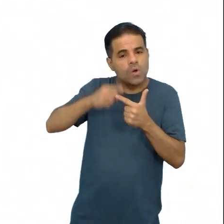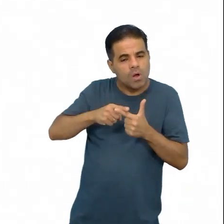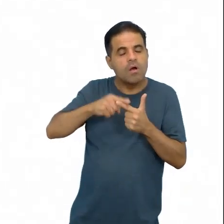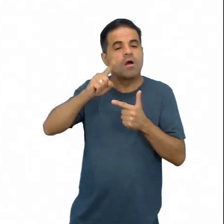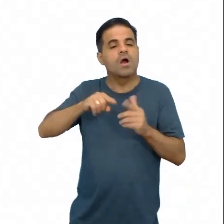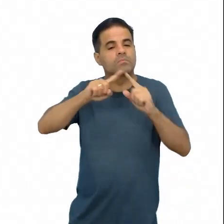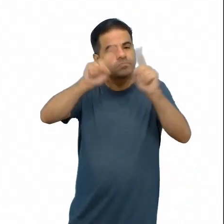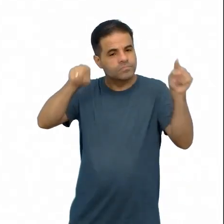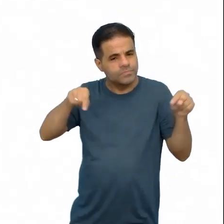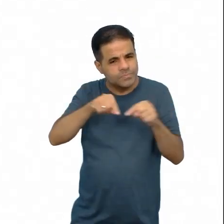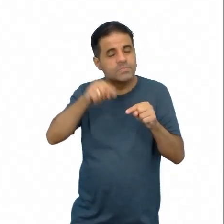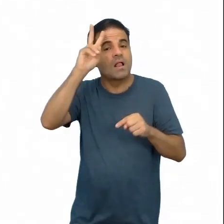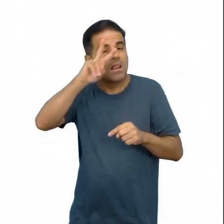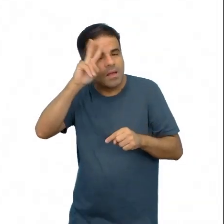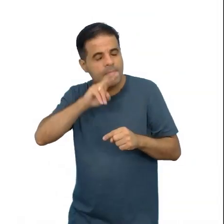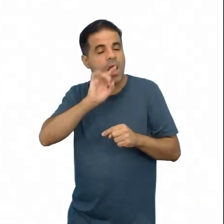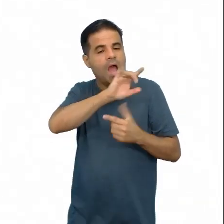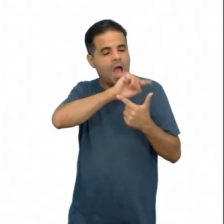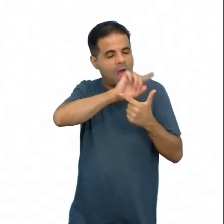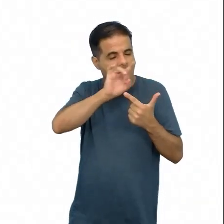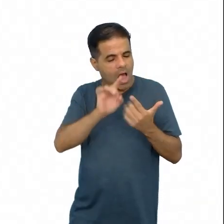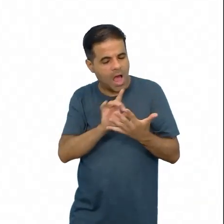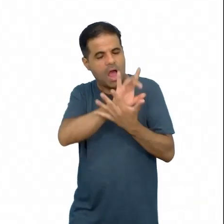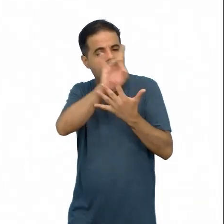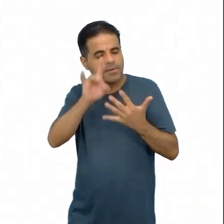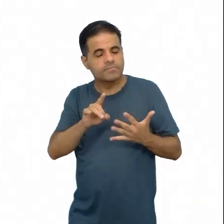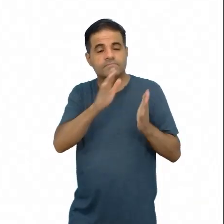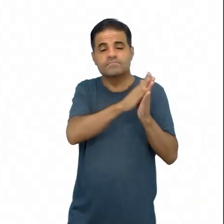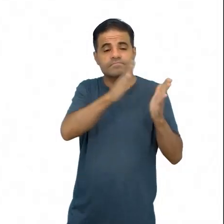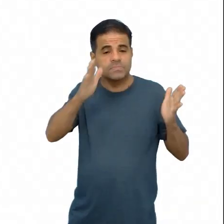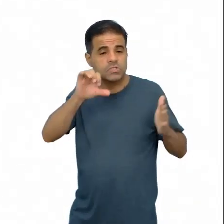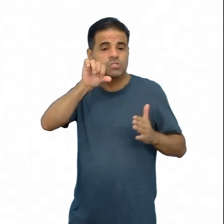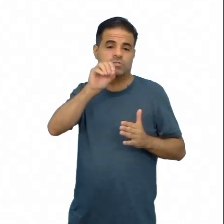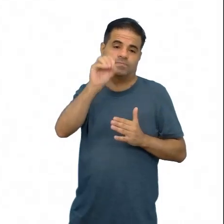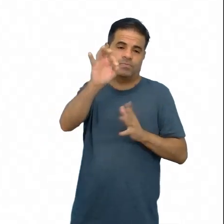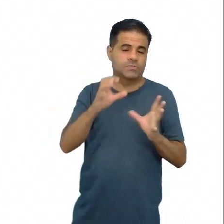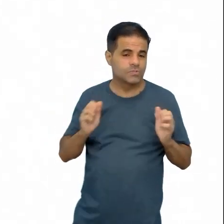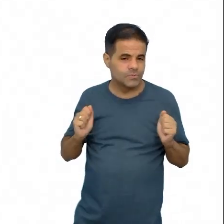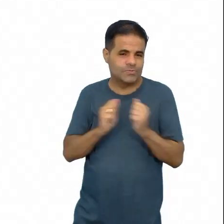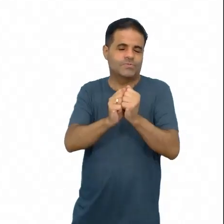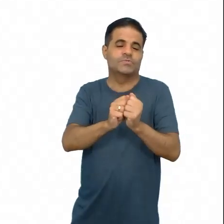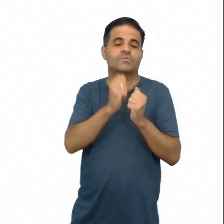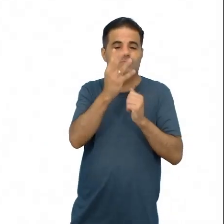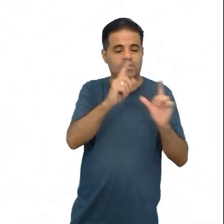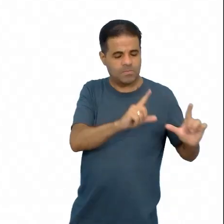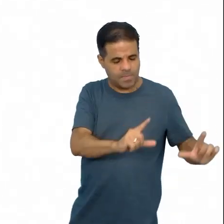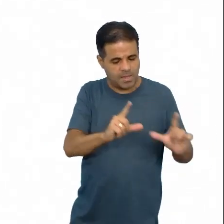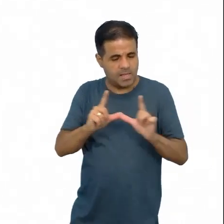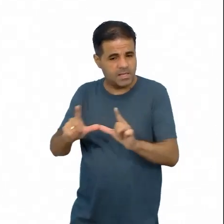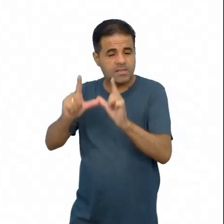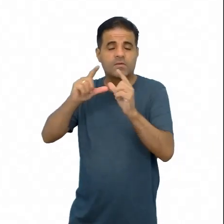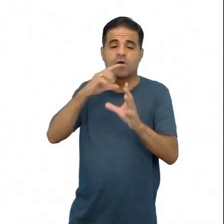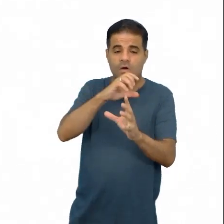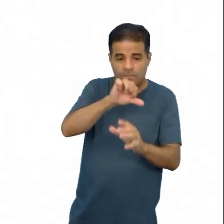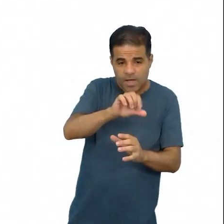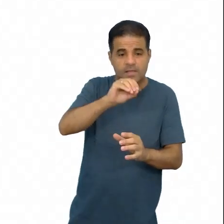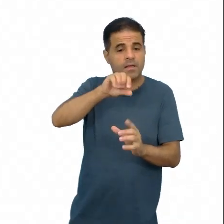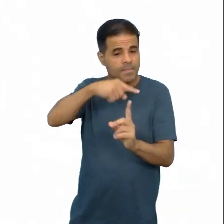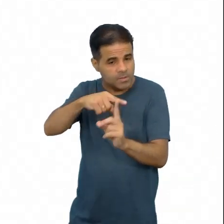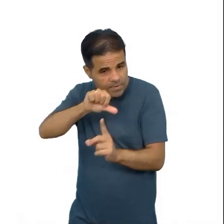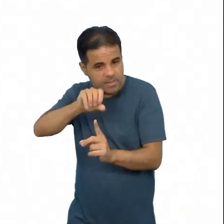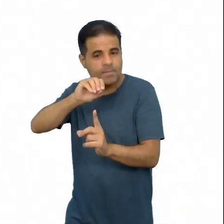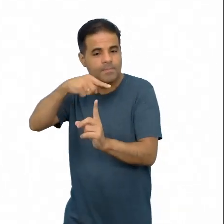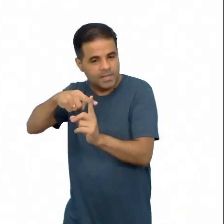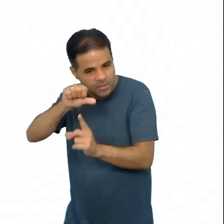do quadrado, só para a gente lembrar, cada ângulo reto mede 90 graus, como eu vou juntar 4 peças, eu vou ter 90 mais 90 mais 90